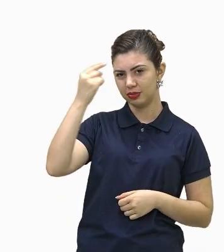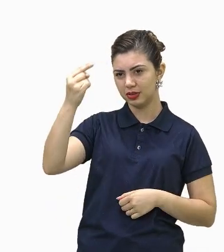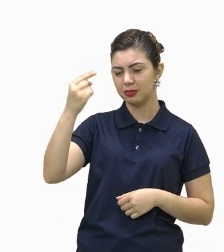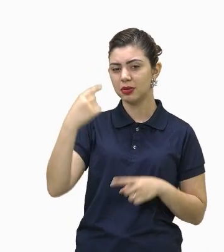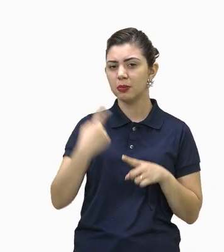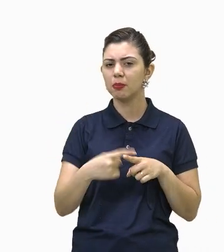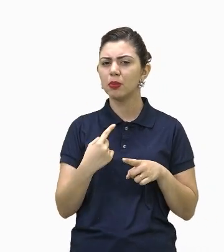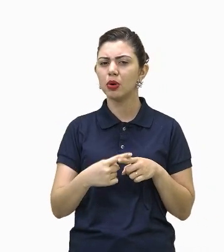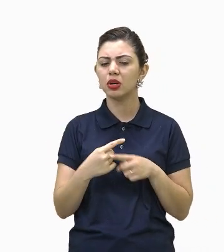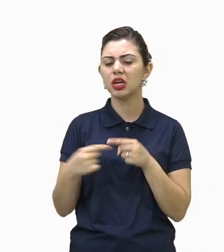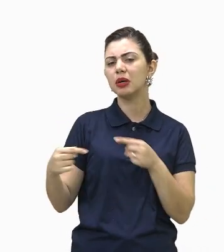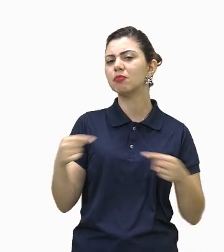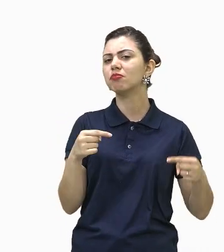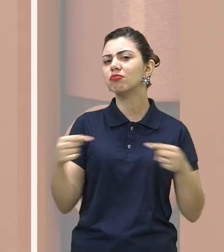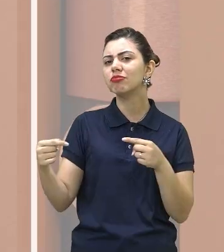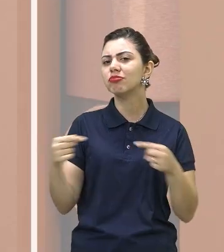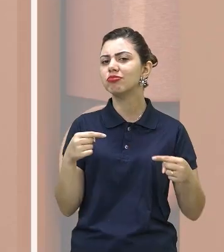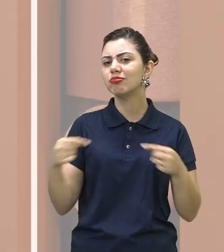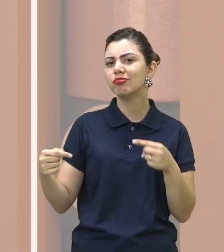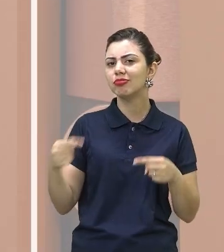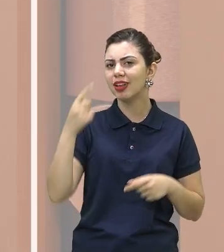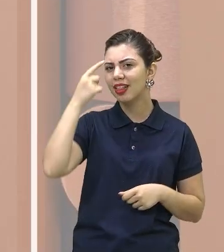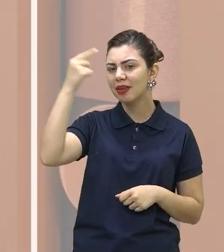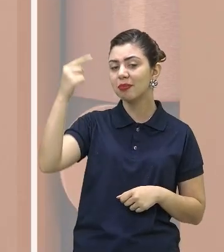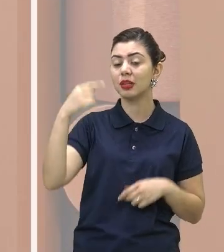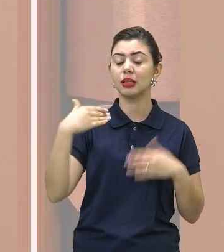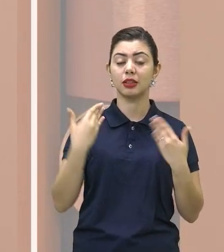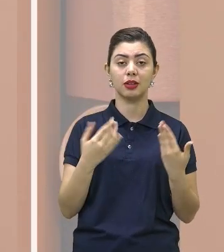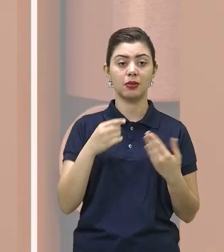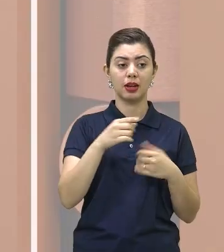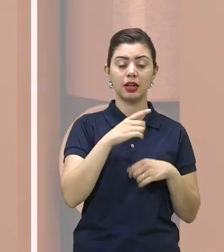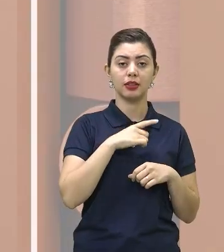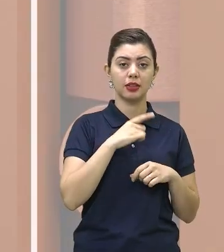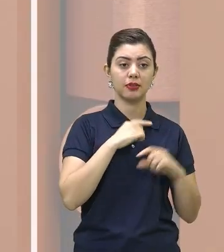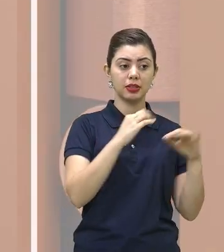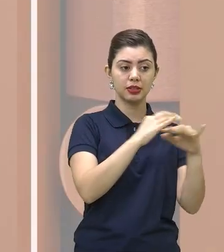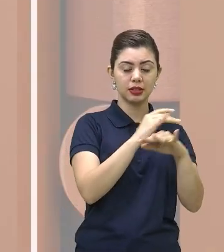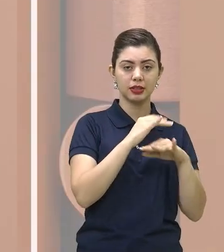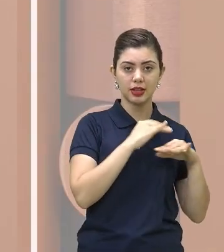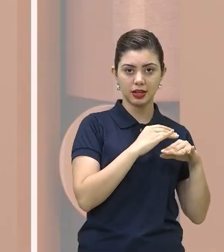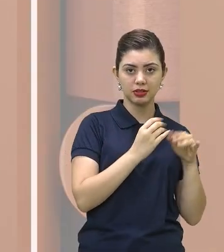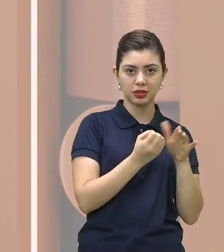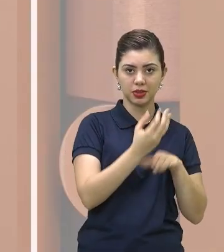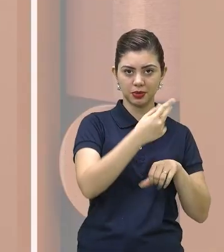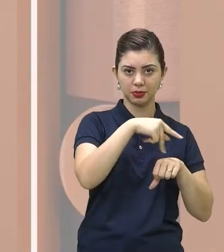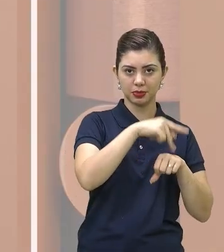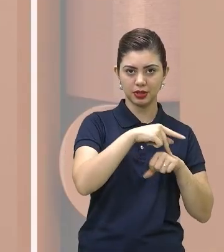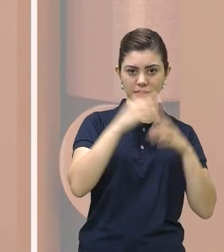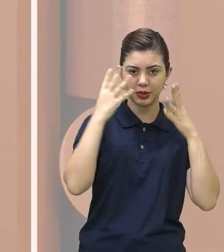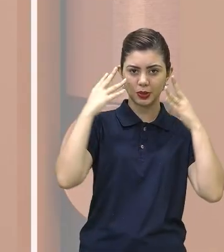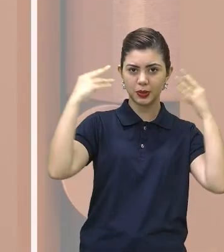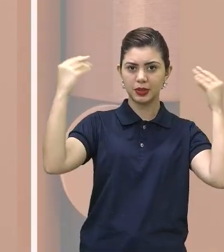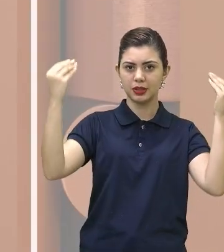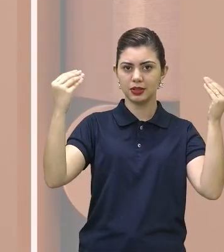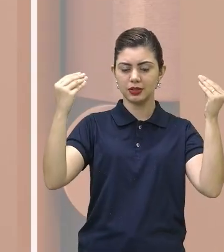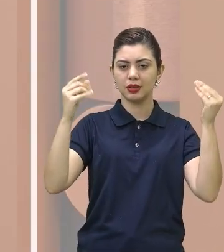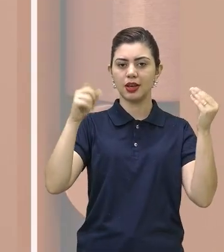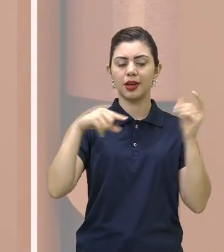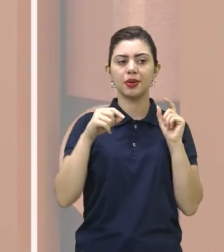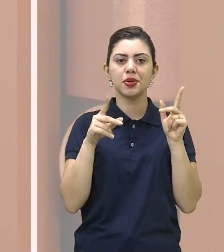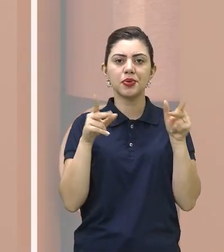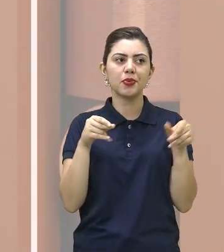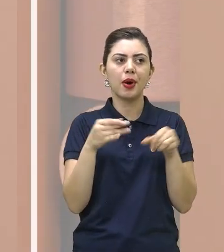esse desentendimento, professora? Porque a Holanda, os Países Baixos, eles eram como se fosse ali uma província,